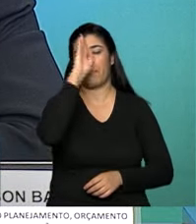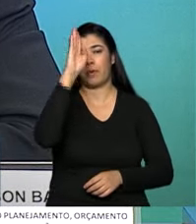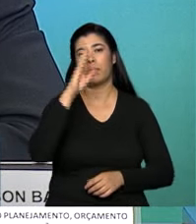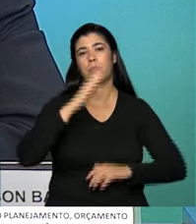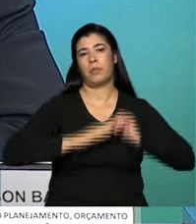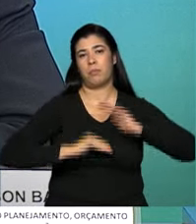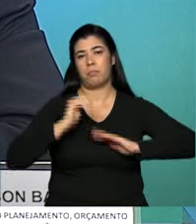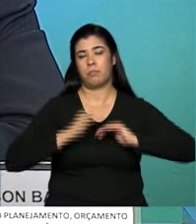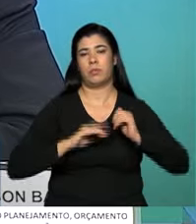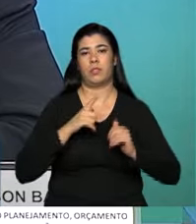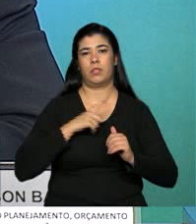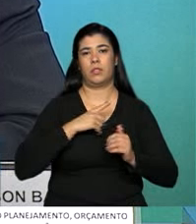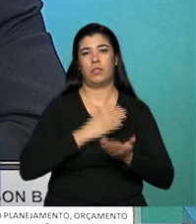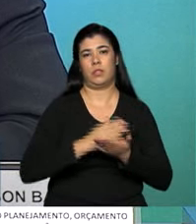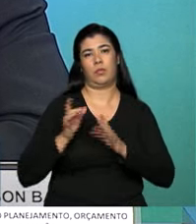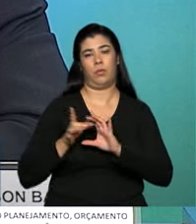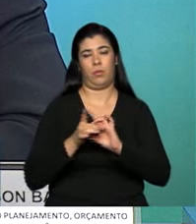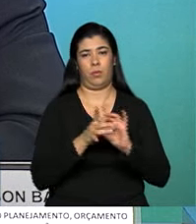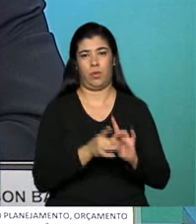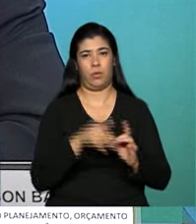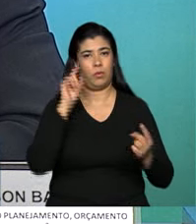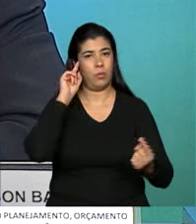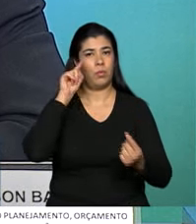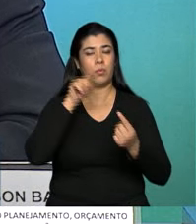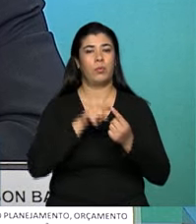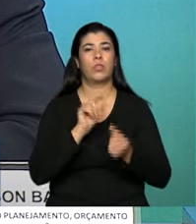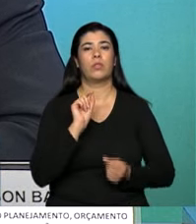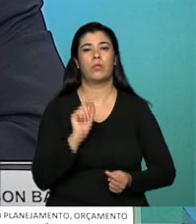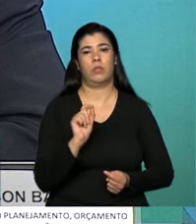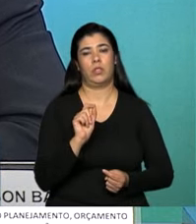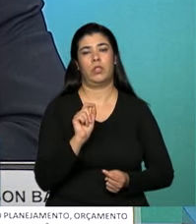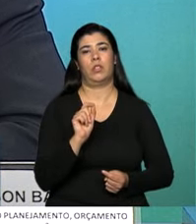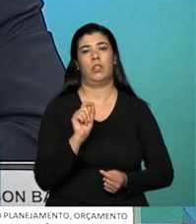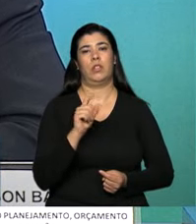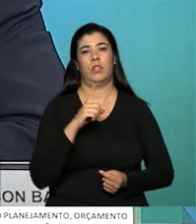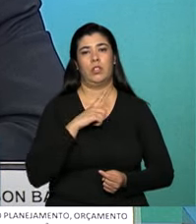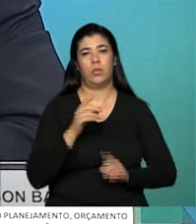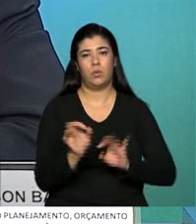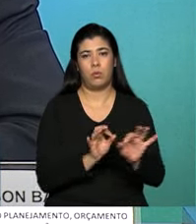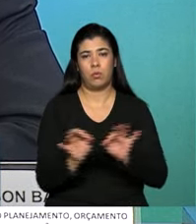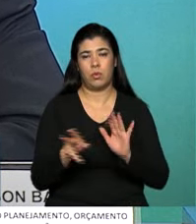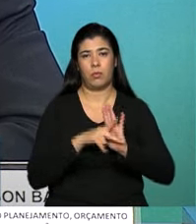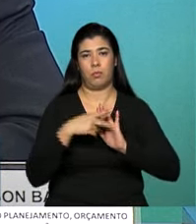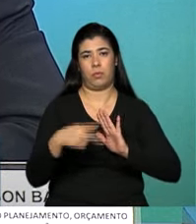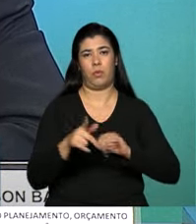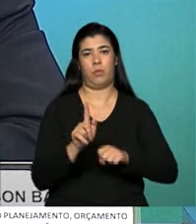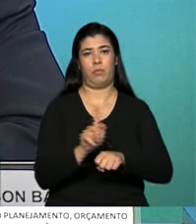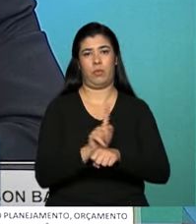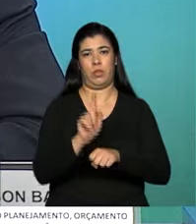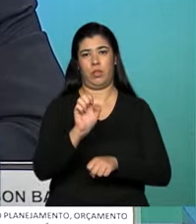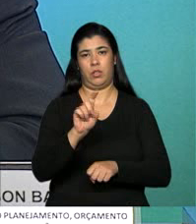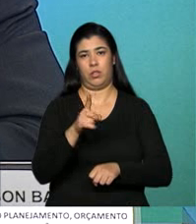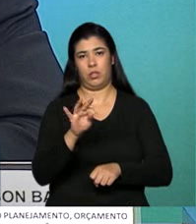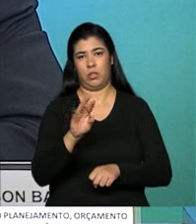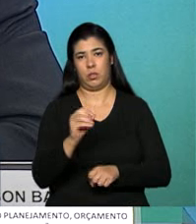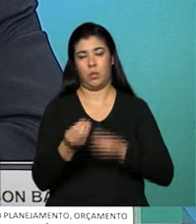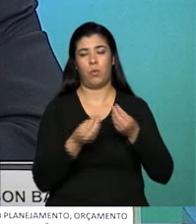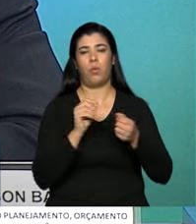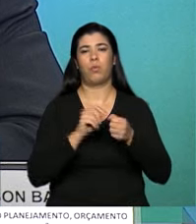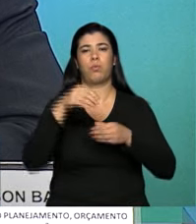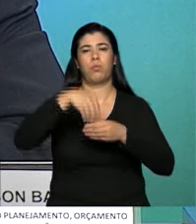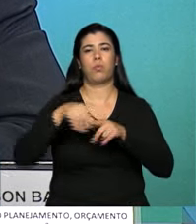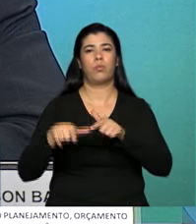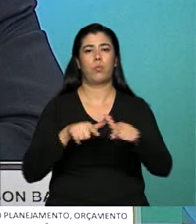iniciativas nesse sentido tanto do ponto de vista eh de gestão de funcionamento eh de cada